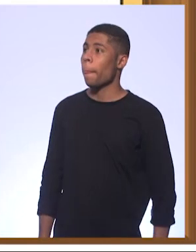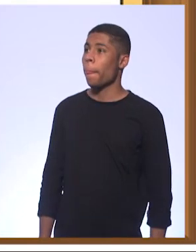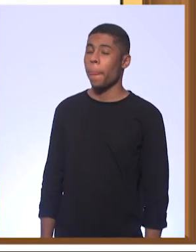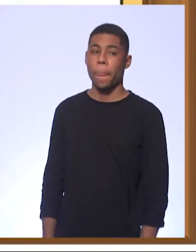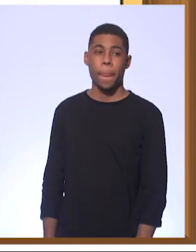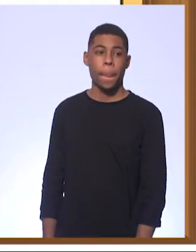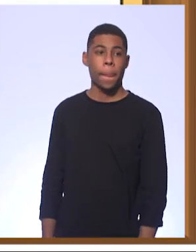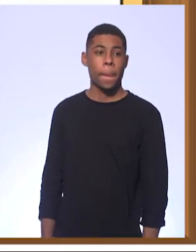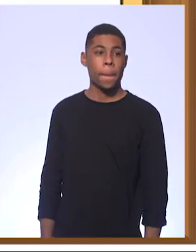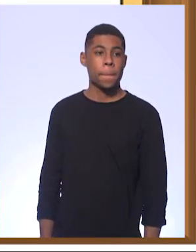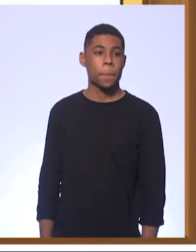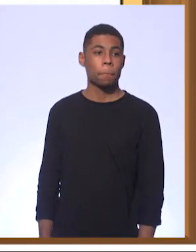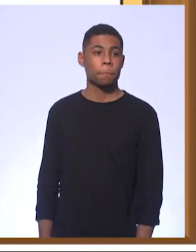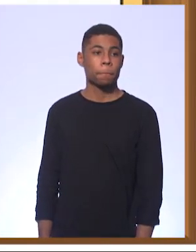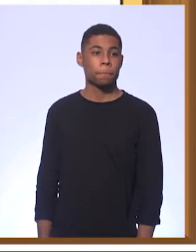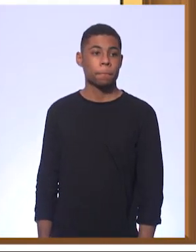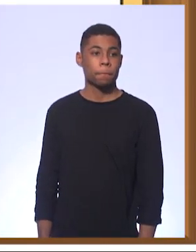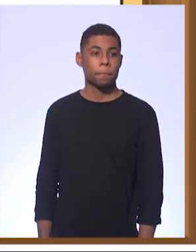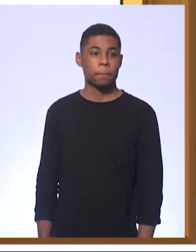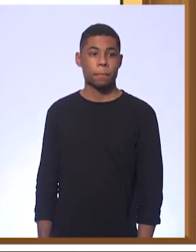Você pode colocar.